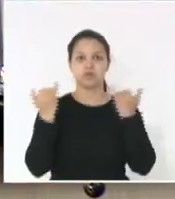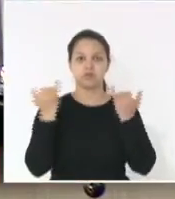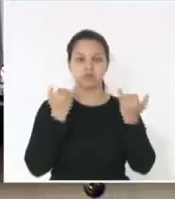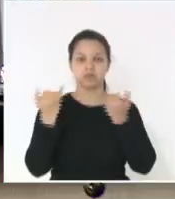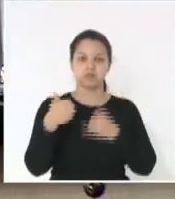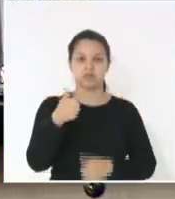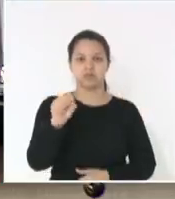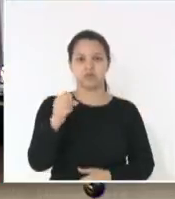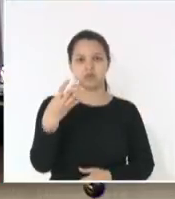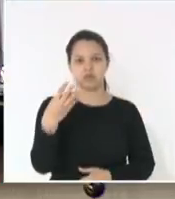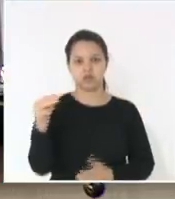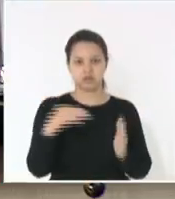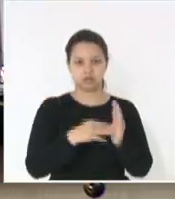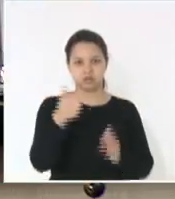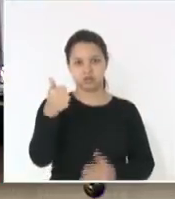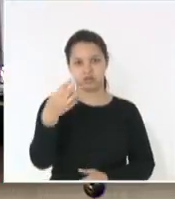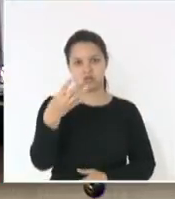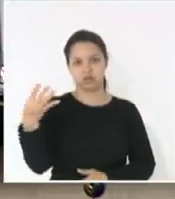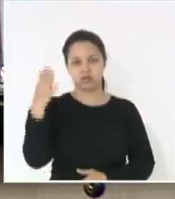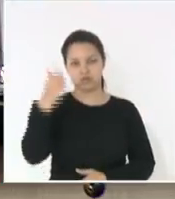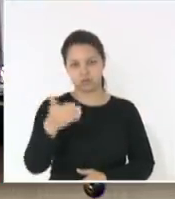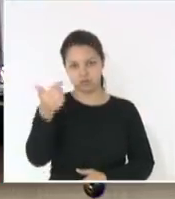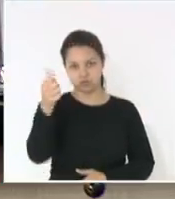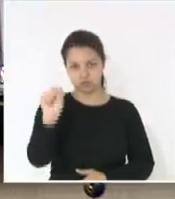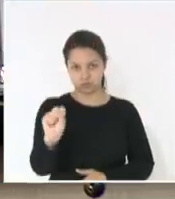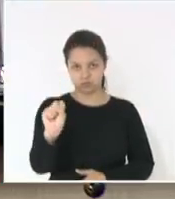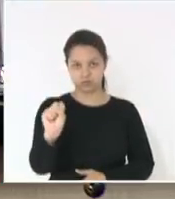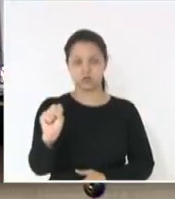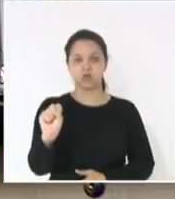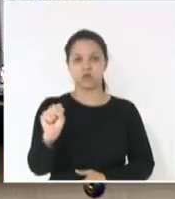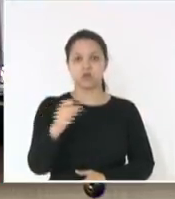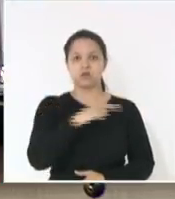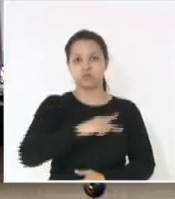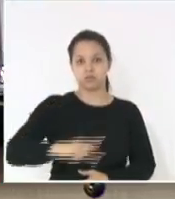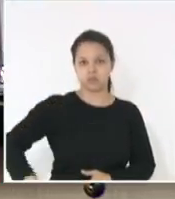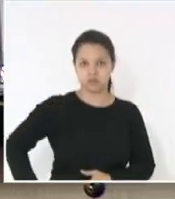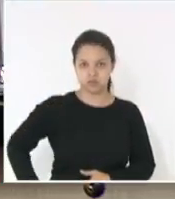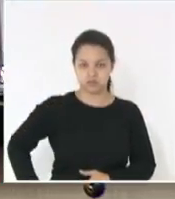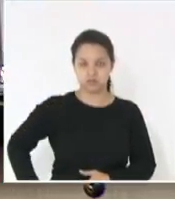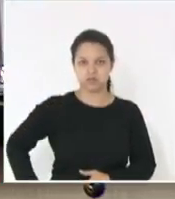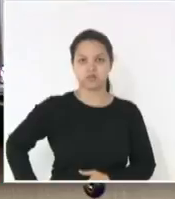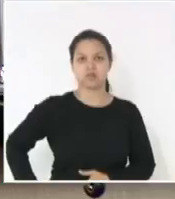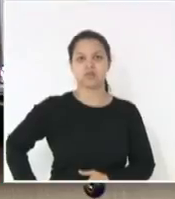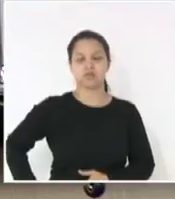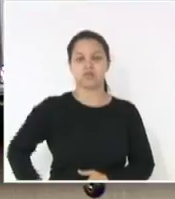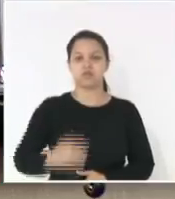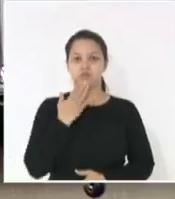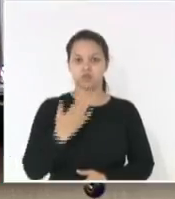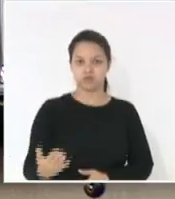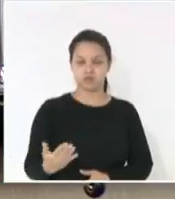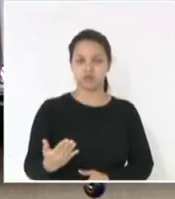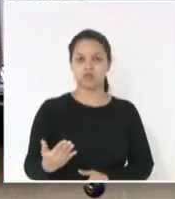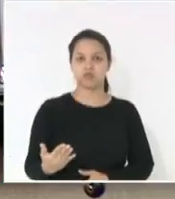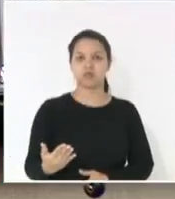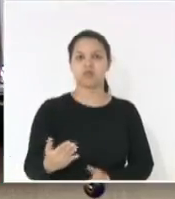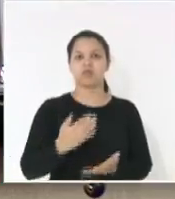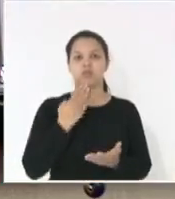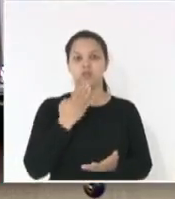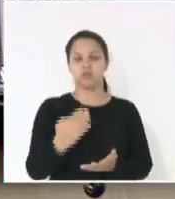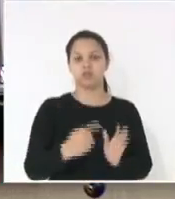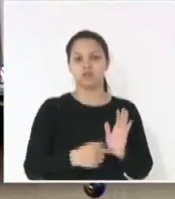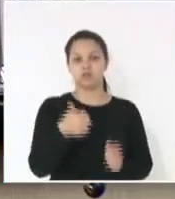143 e 144/2018. Outro sim, o senhor presidente deferiu os requerimentos número